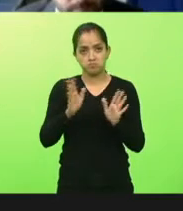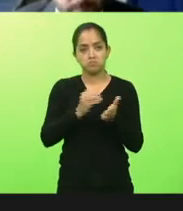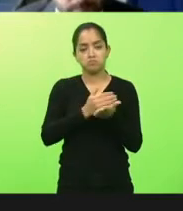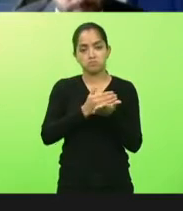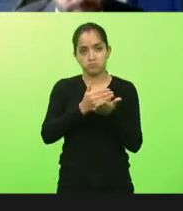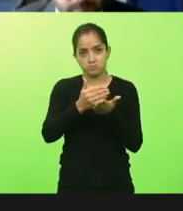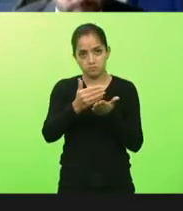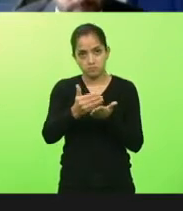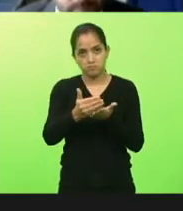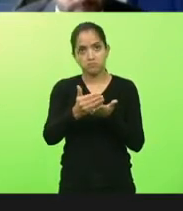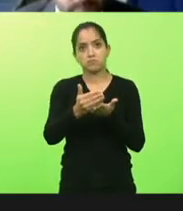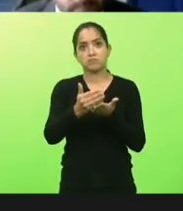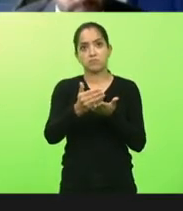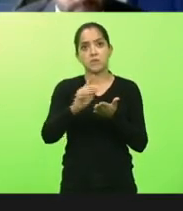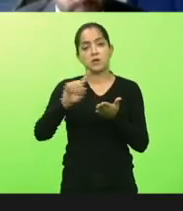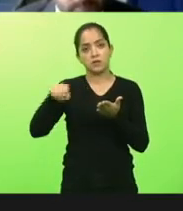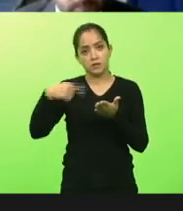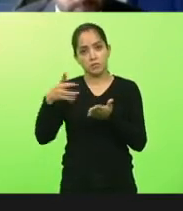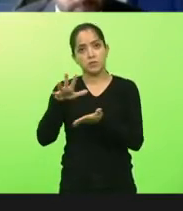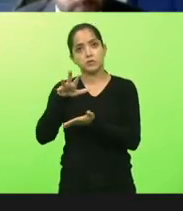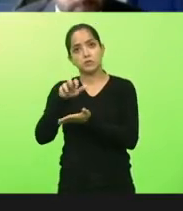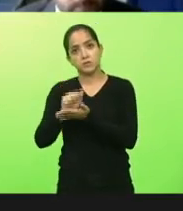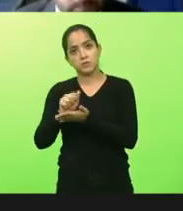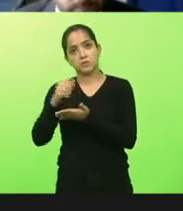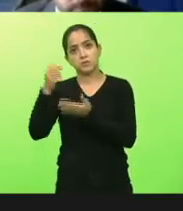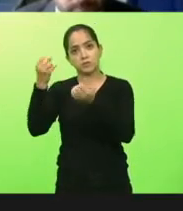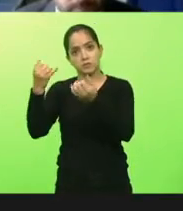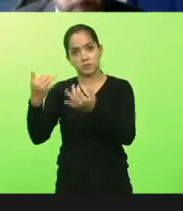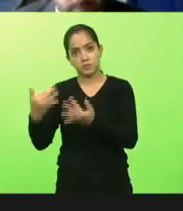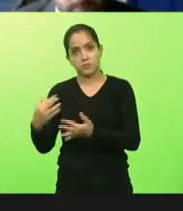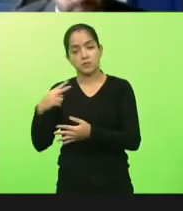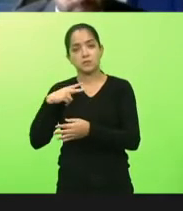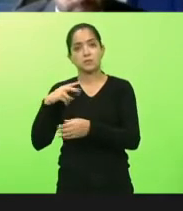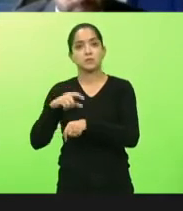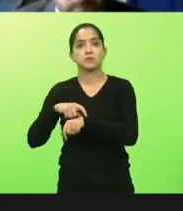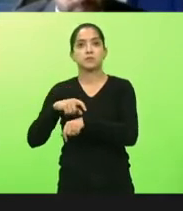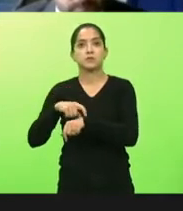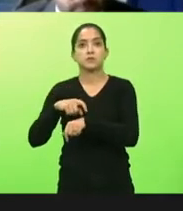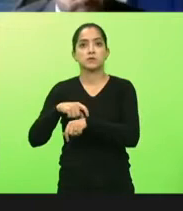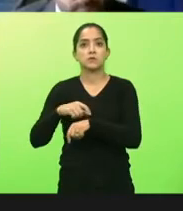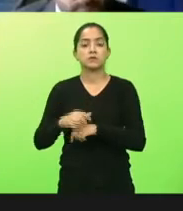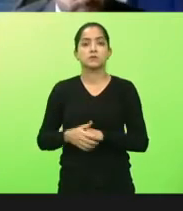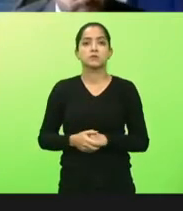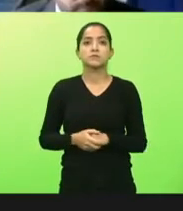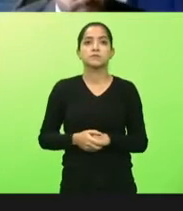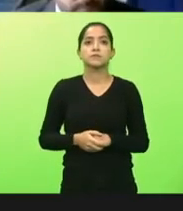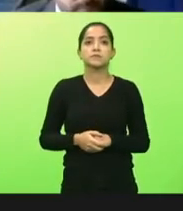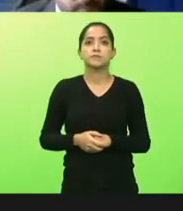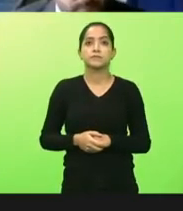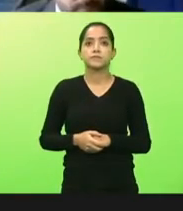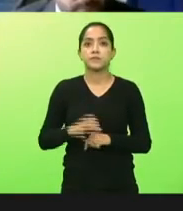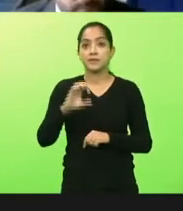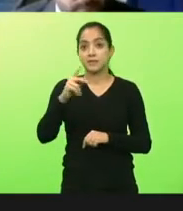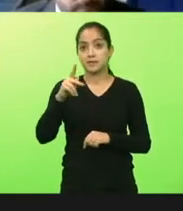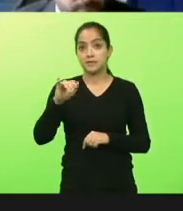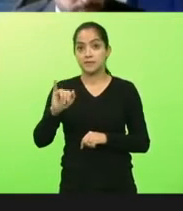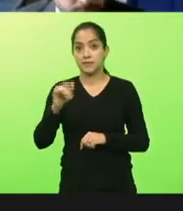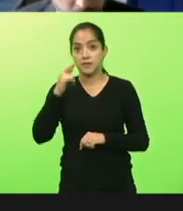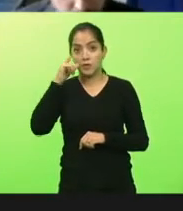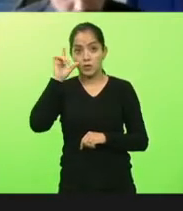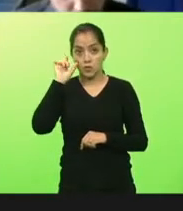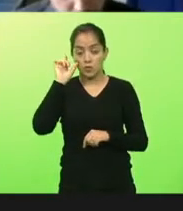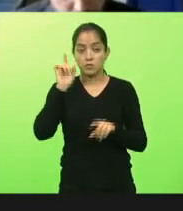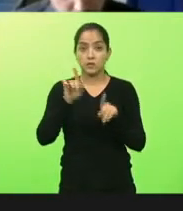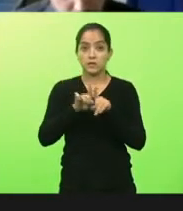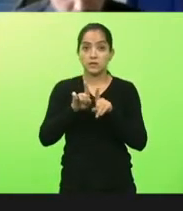aqui no plenário, posso me escrever explicações pessoais. Eu só queria falar a respeito da CPI ontem e da manifestação